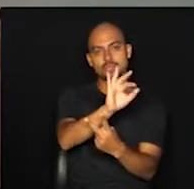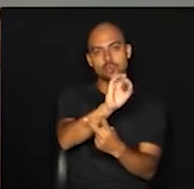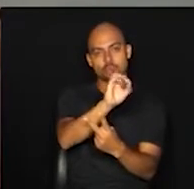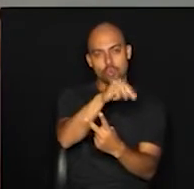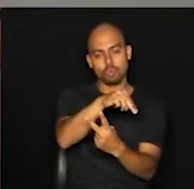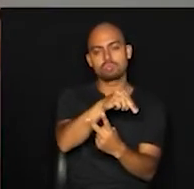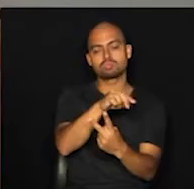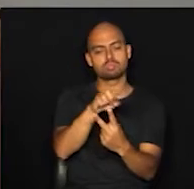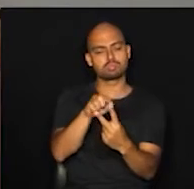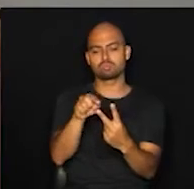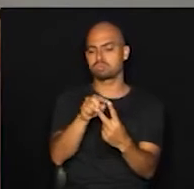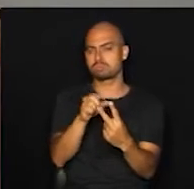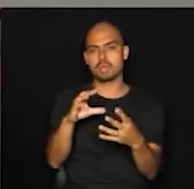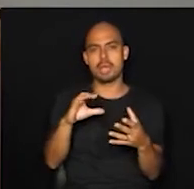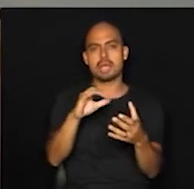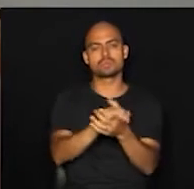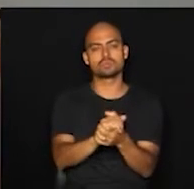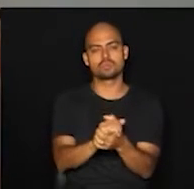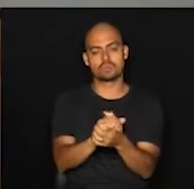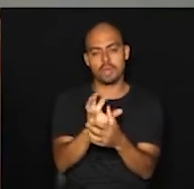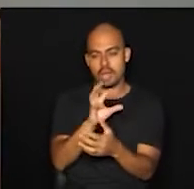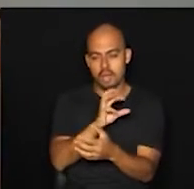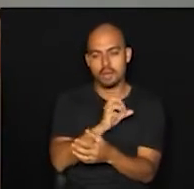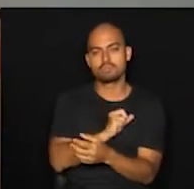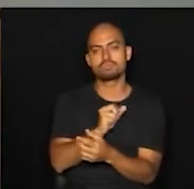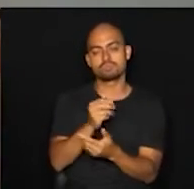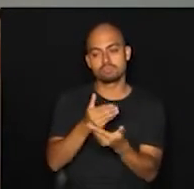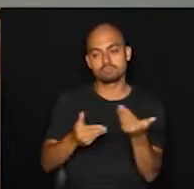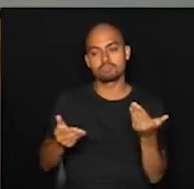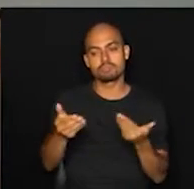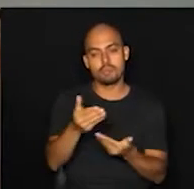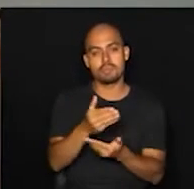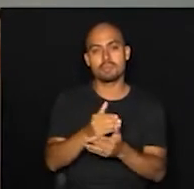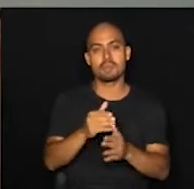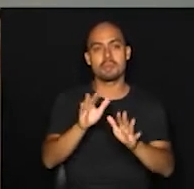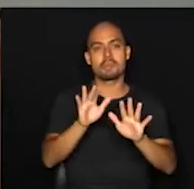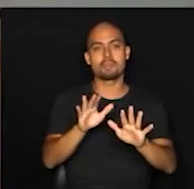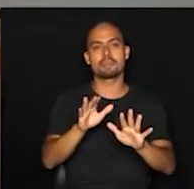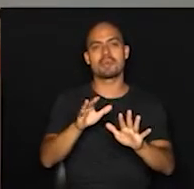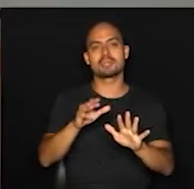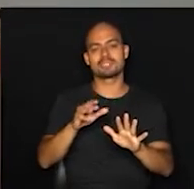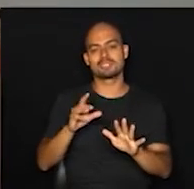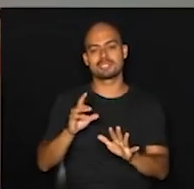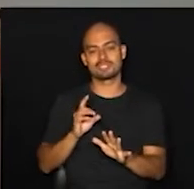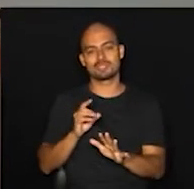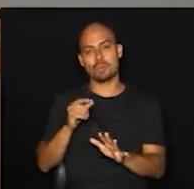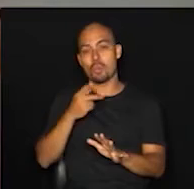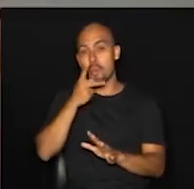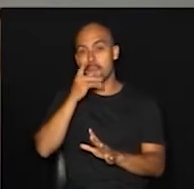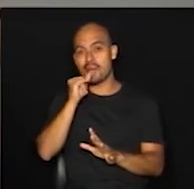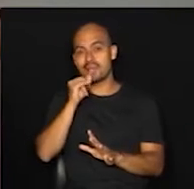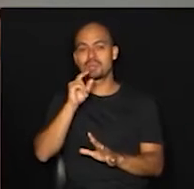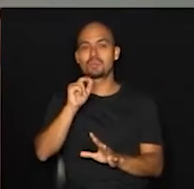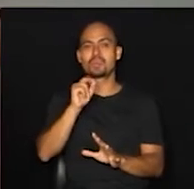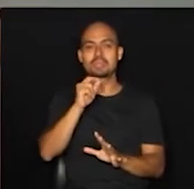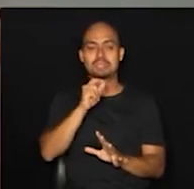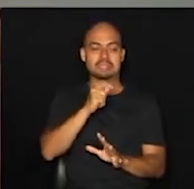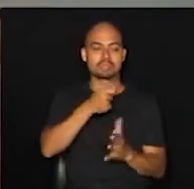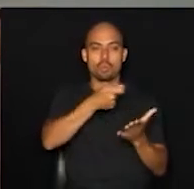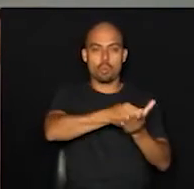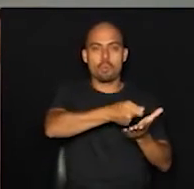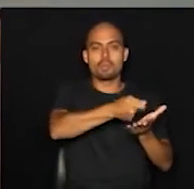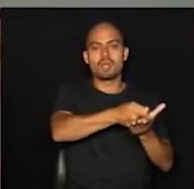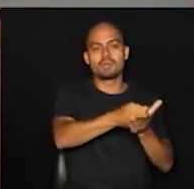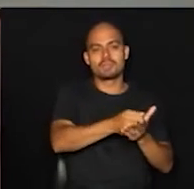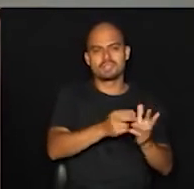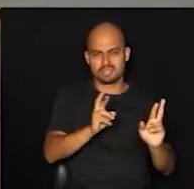né? E então, agora Dom Pedro II tinha um pouco de implicância, né, forte com o genro. Aquela relação